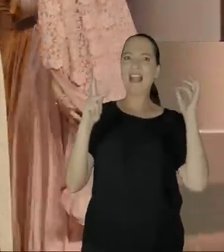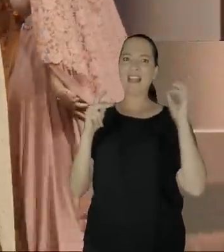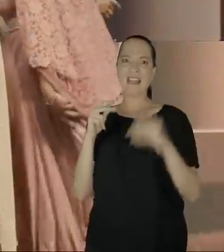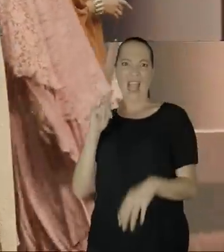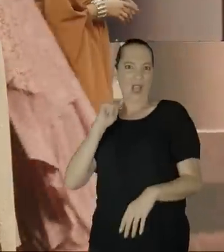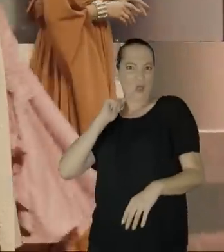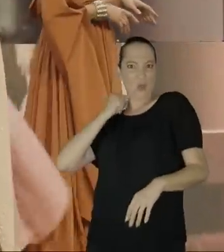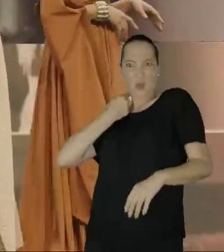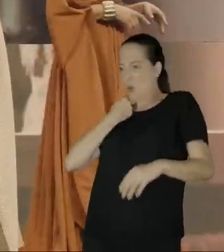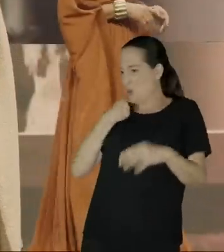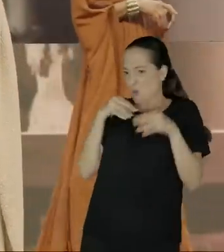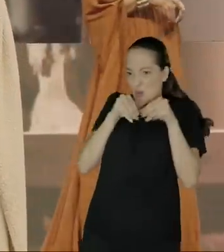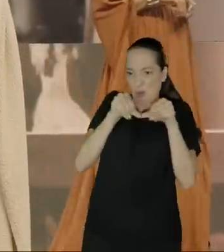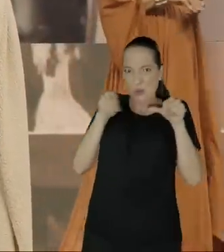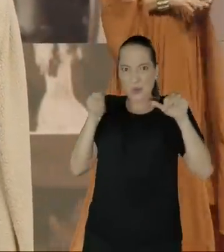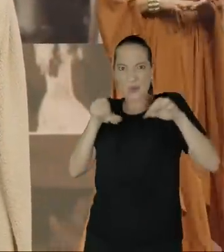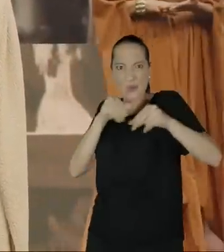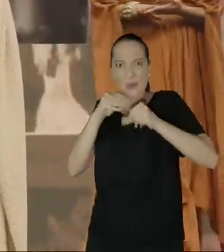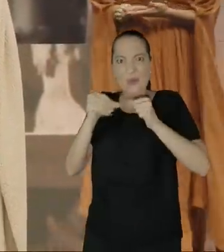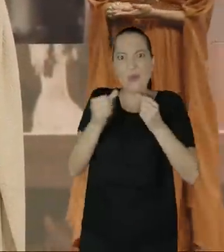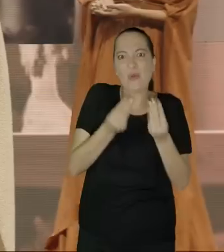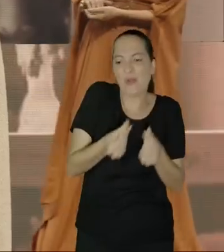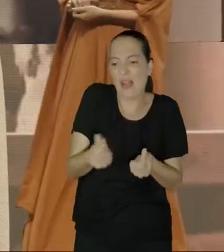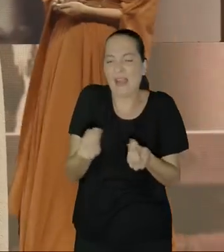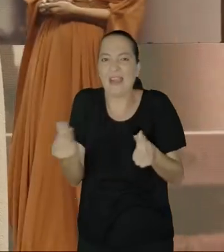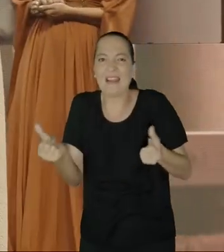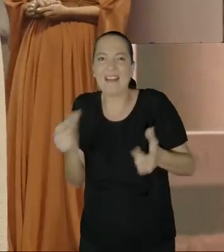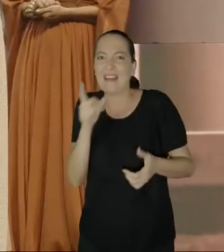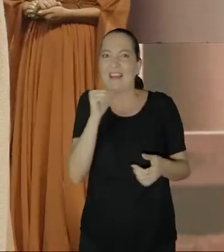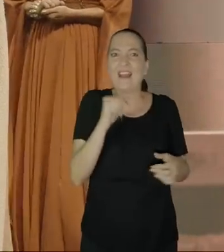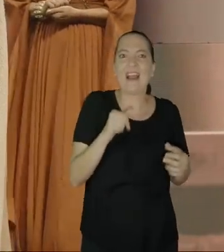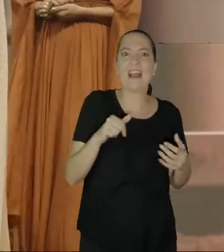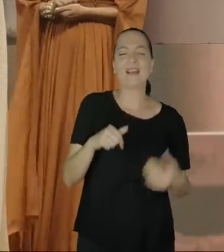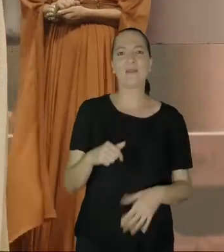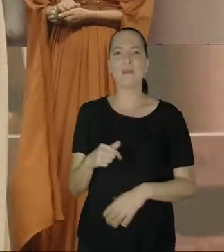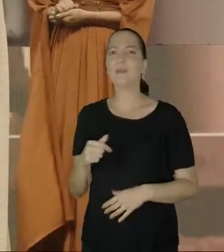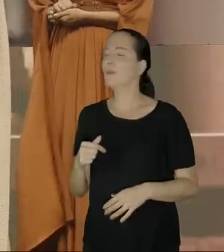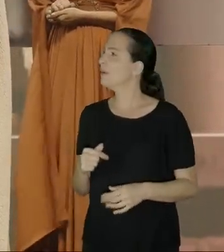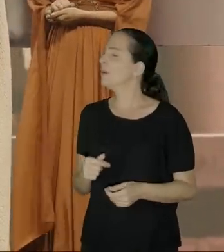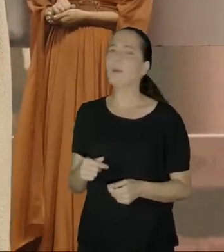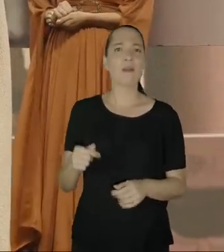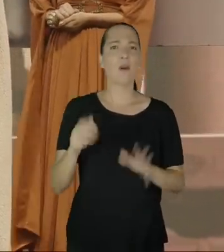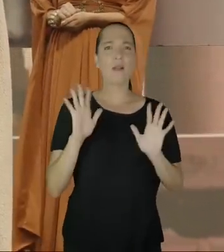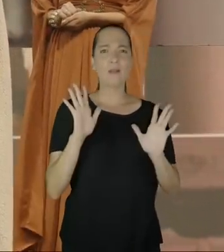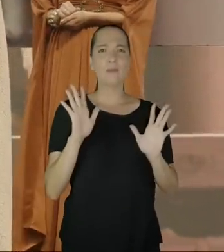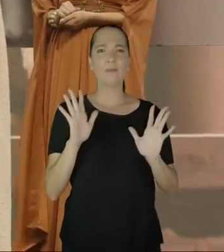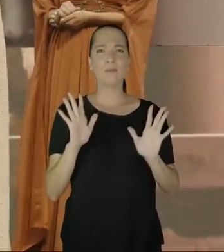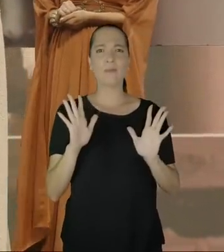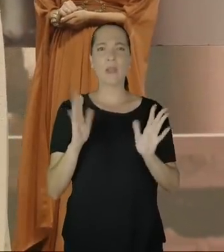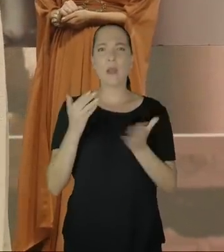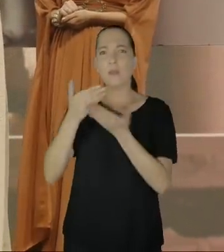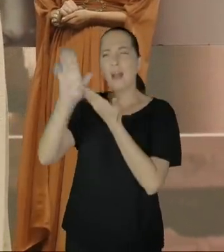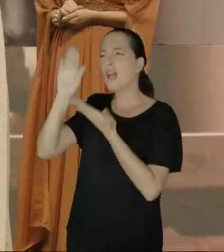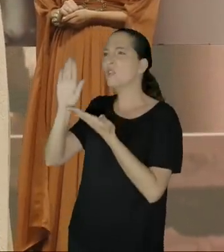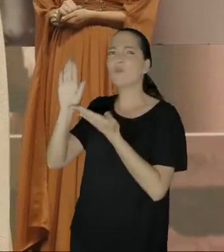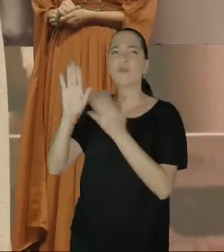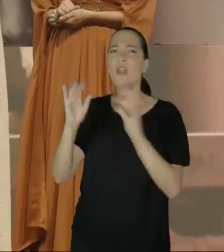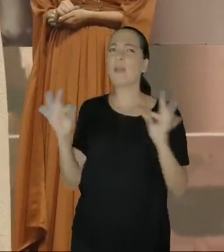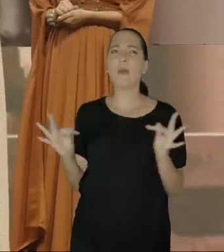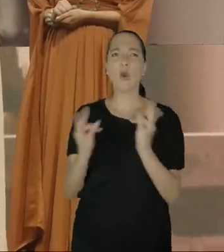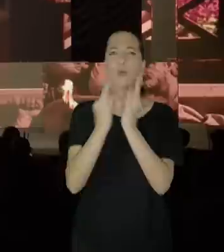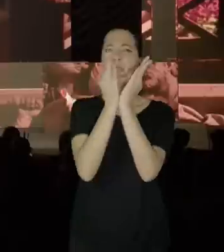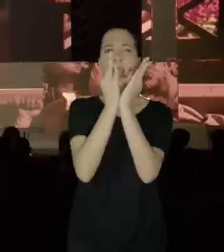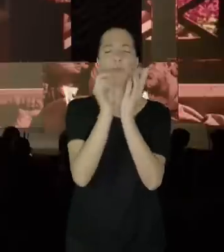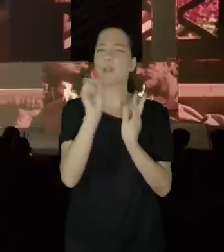lama, poeira. Deixe-me tocá-los. Não profane o templo do Senhor. Vá para o deserto